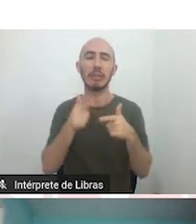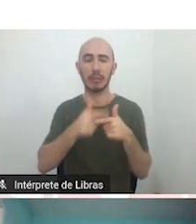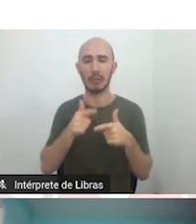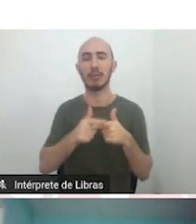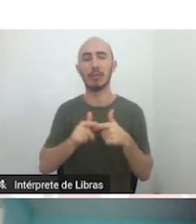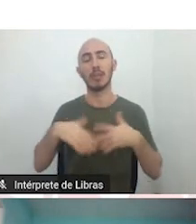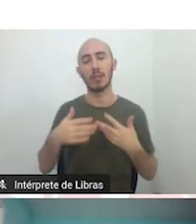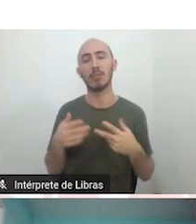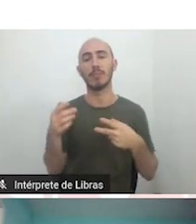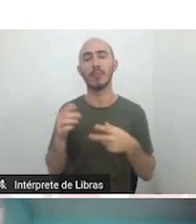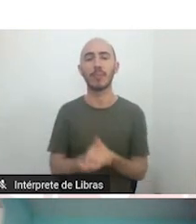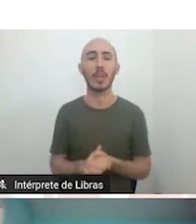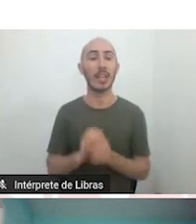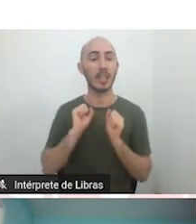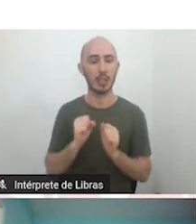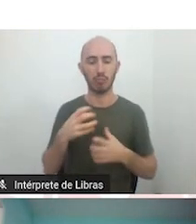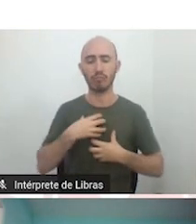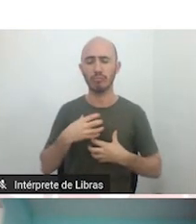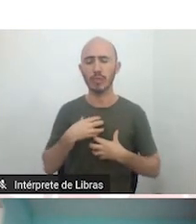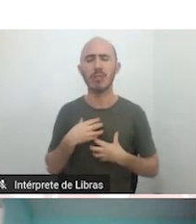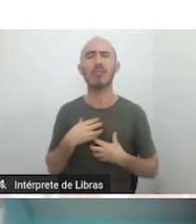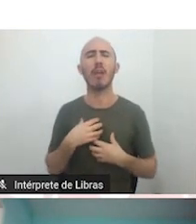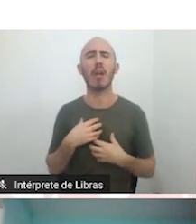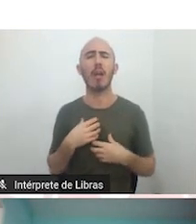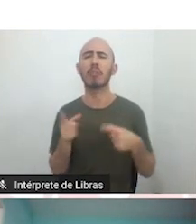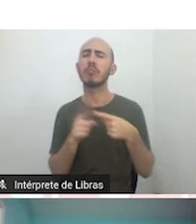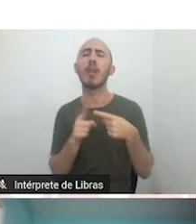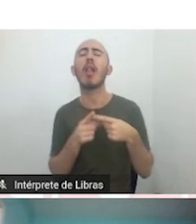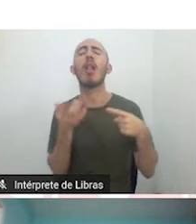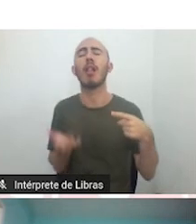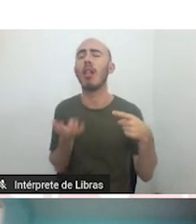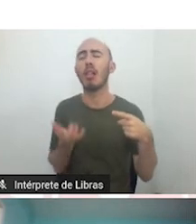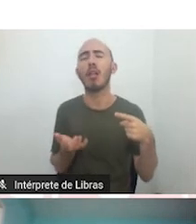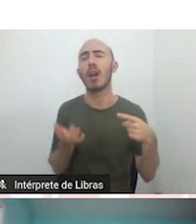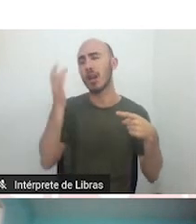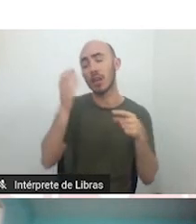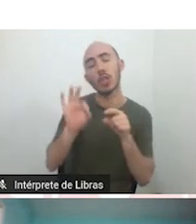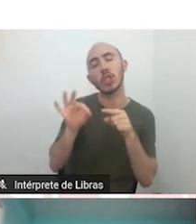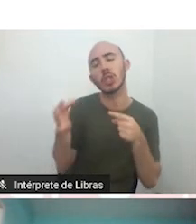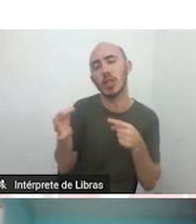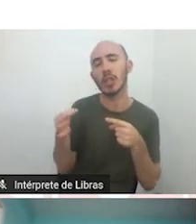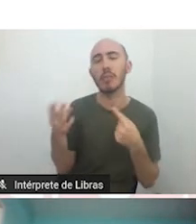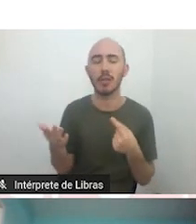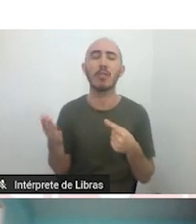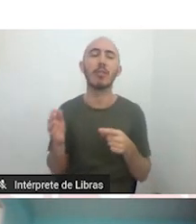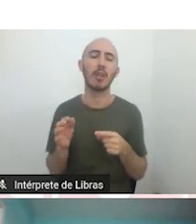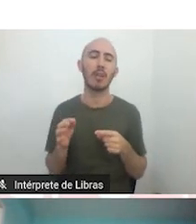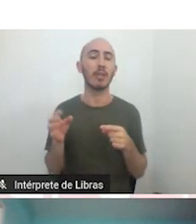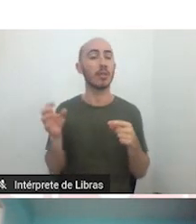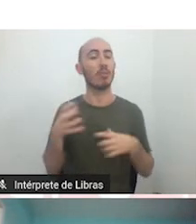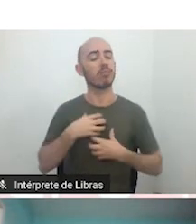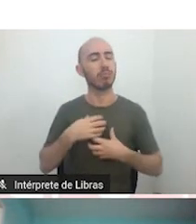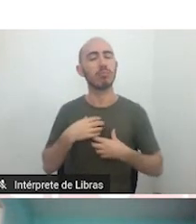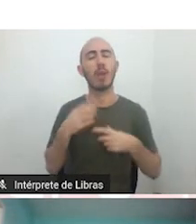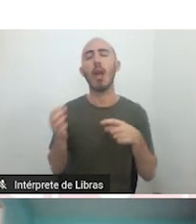que têm sintomas mais leves geralmente não tossem. Aquele paciente que está corizando, aquele paciente que tem anosmia, gelsia, geralmente são sintomas leves. O paciente já